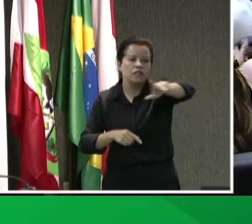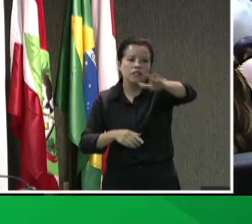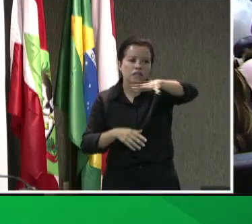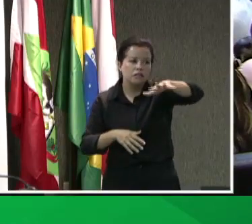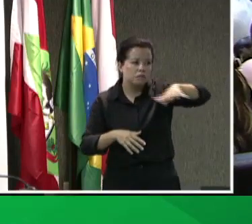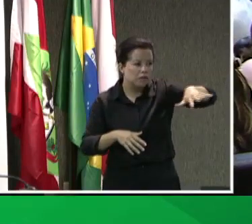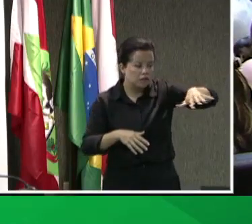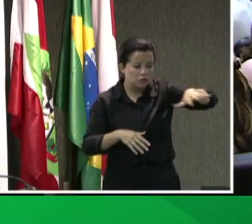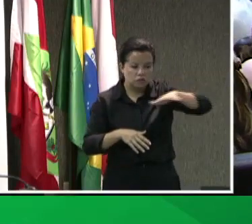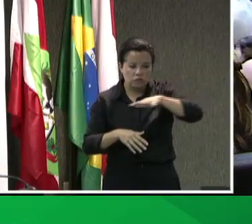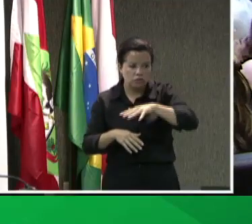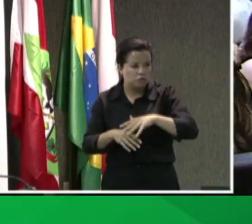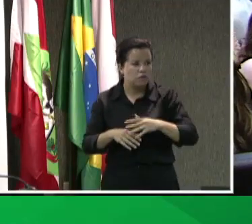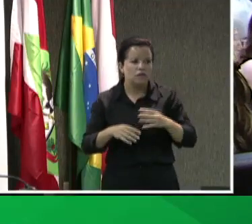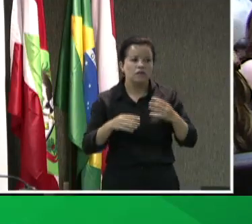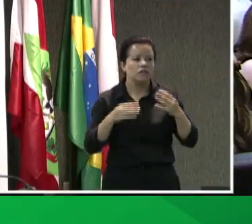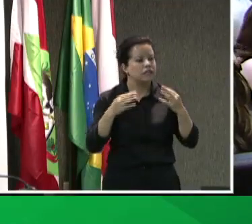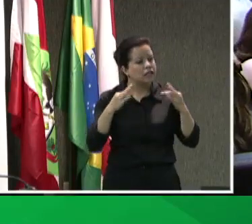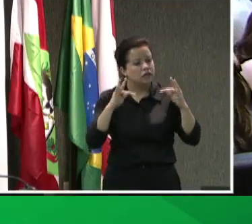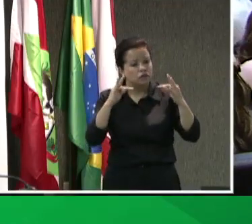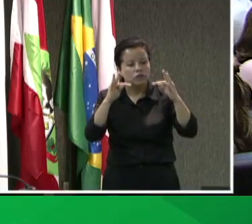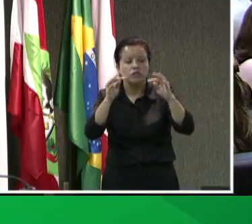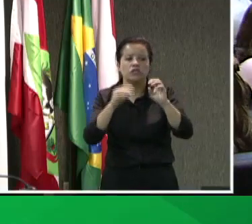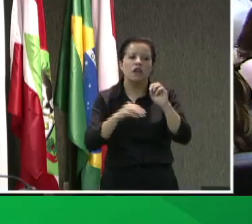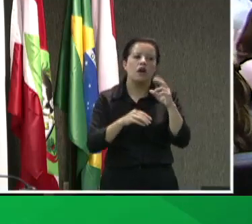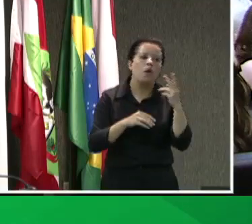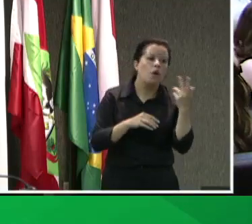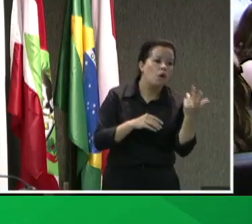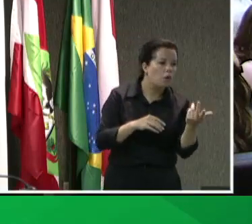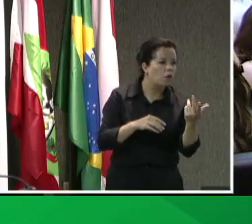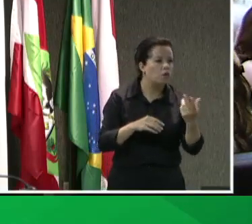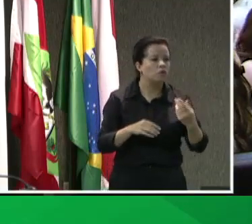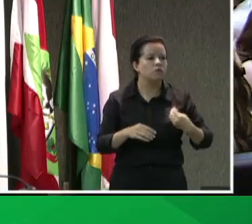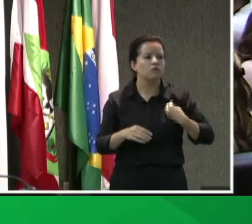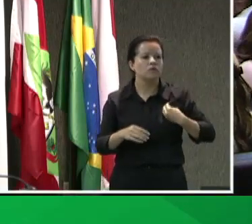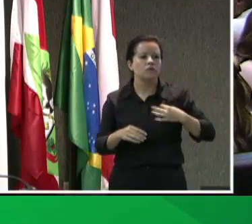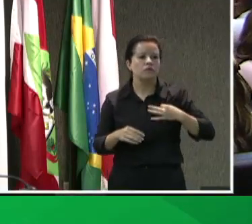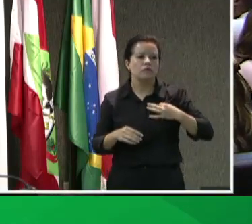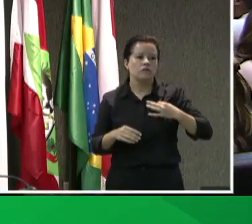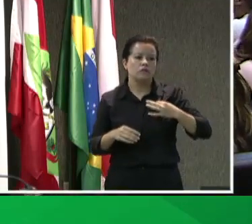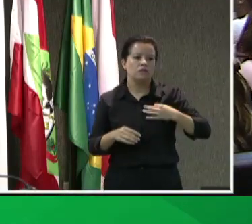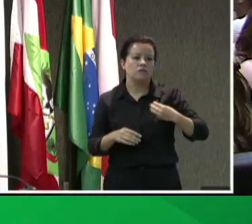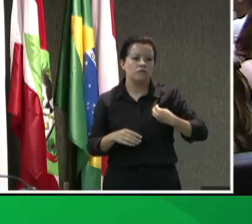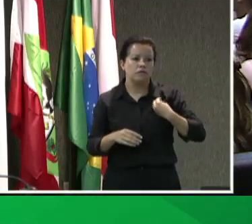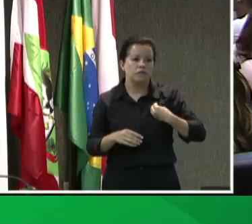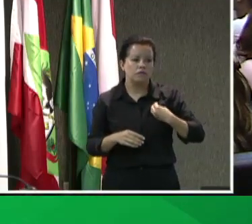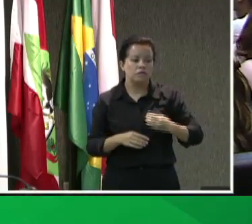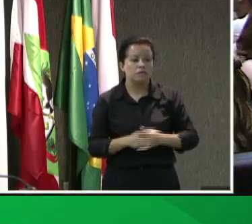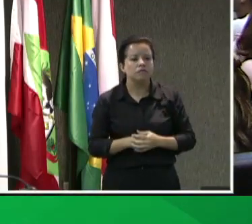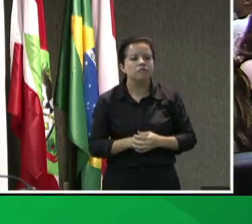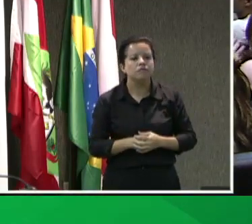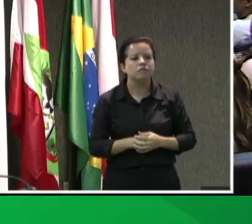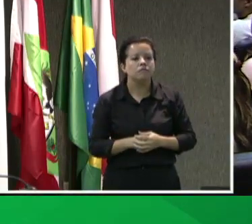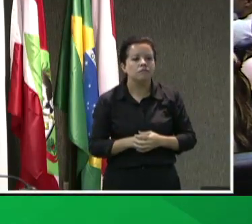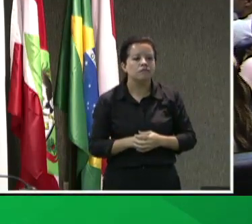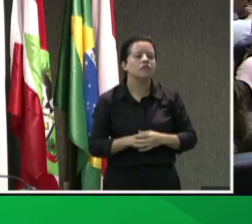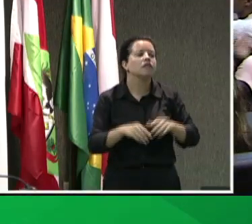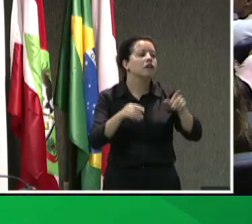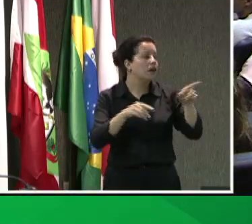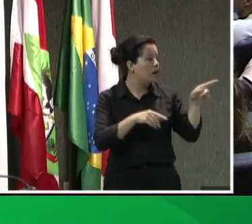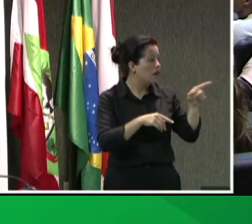espaços. Ou com tecnologia ou com E a Sandra complementa intérprete. sempre com a sede na associação.